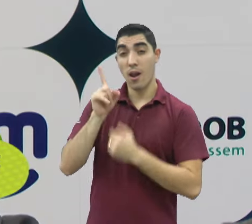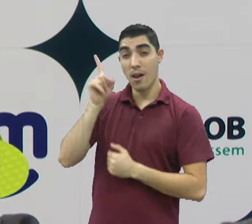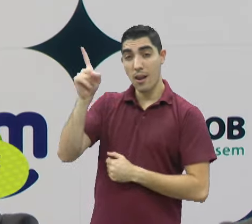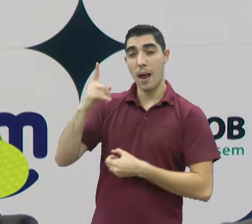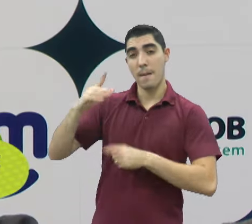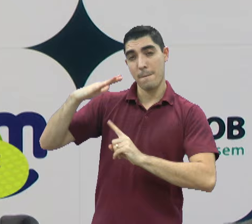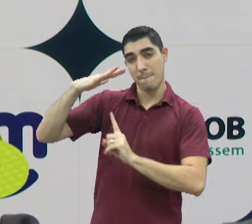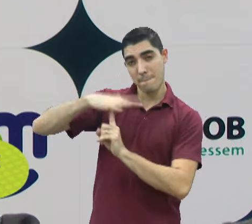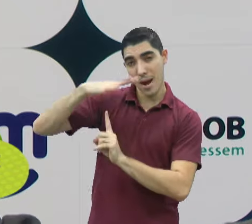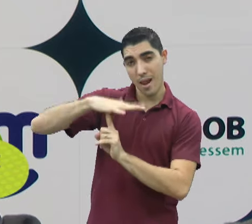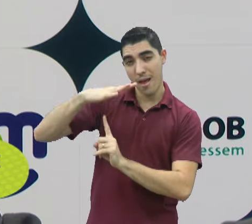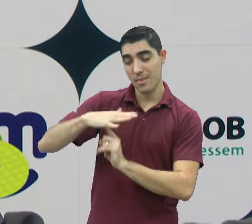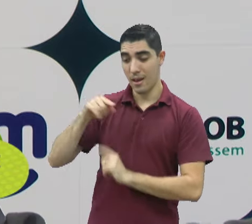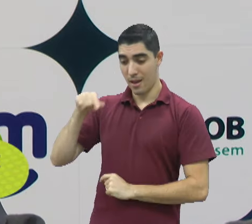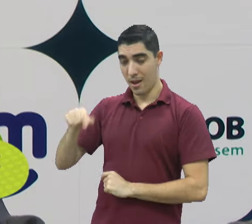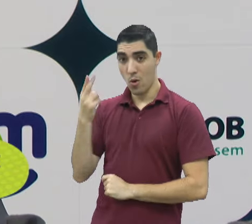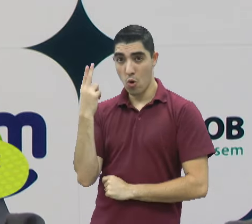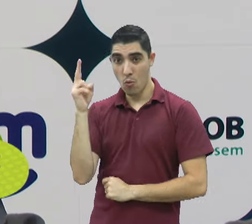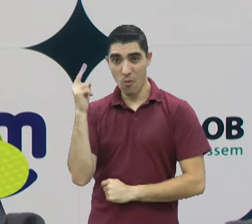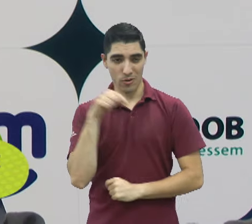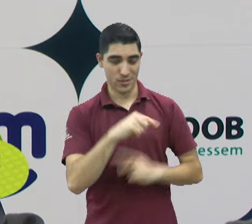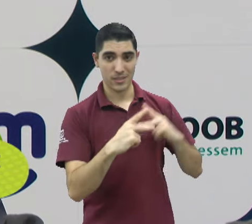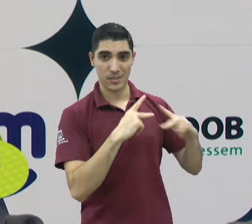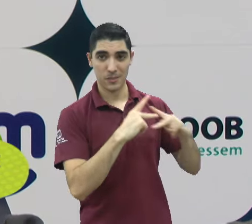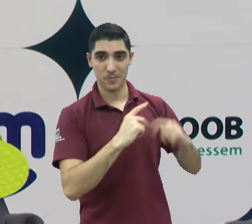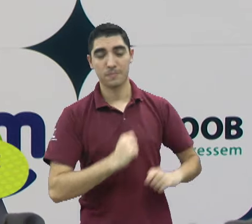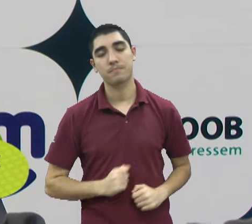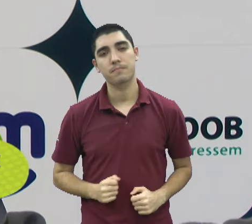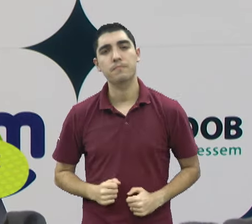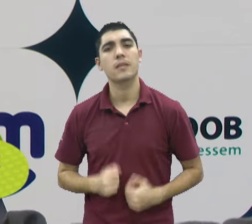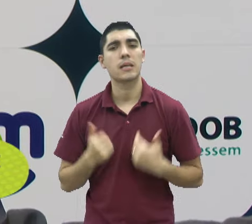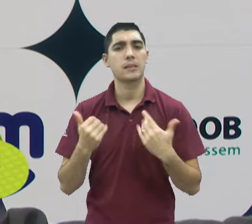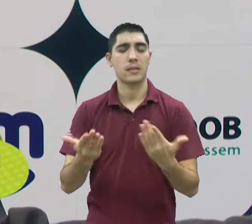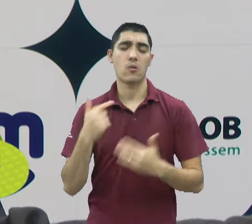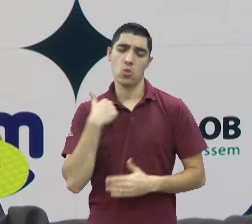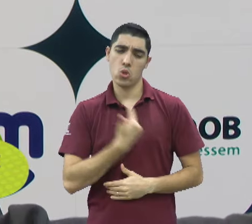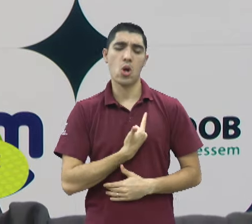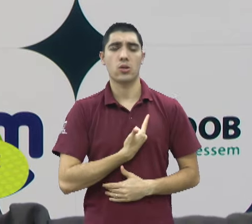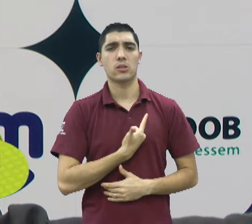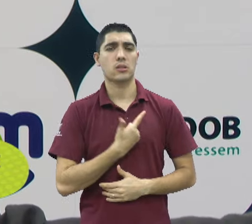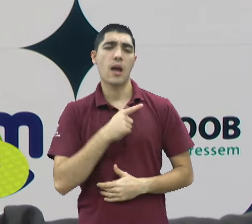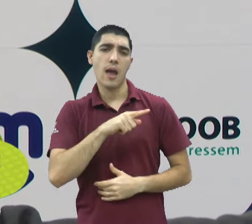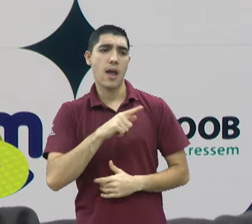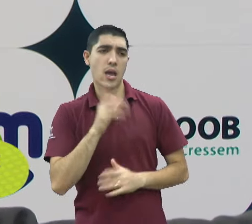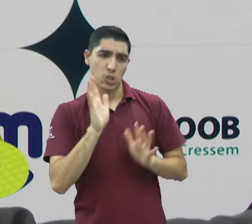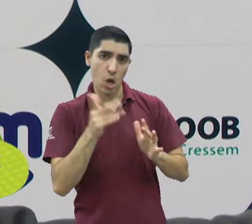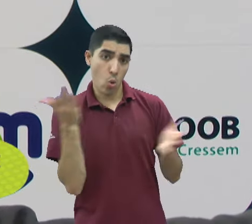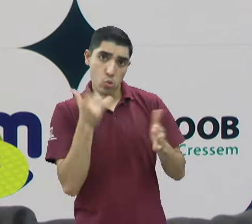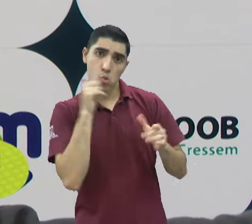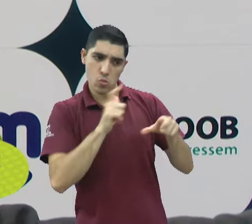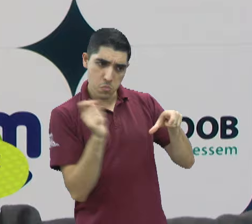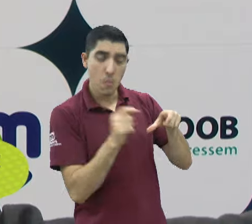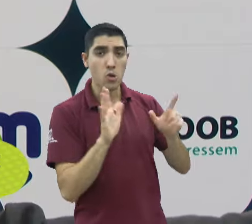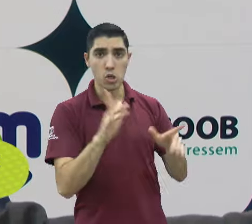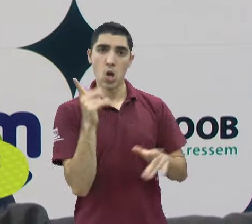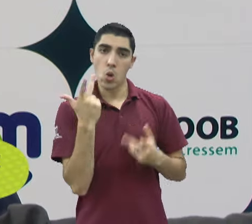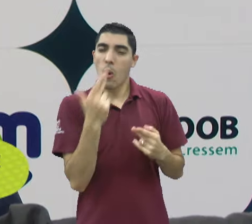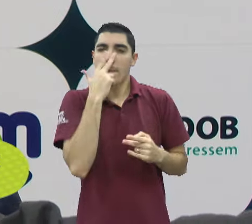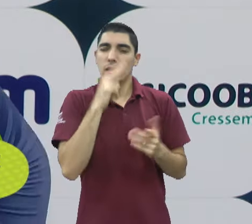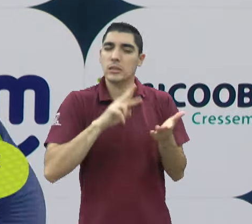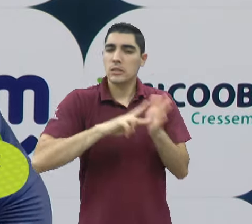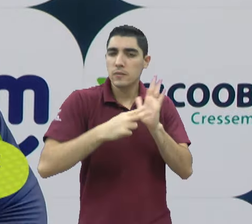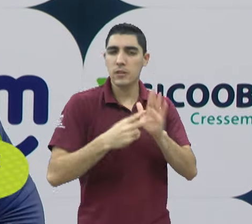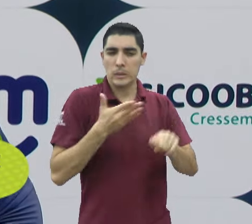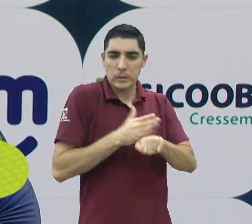bem, diferente do primeiro jogo só, é que os gols não saíram, mas foi uma boa preparação e a gente chega muito confiante para o jogo contra o